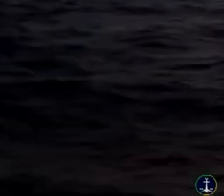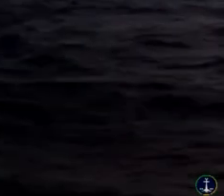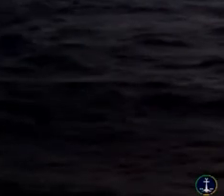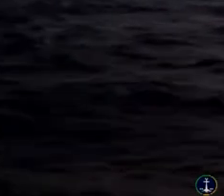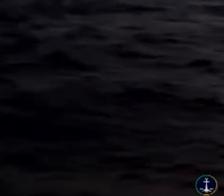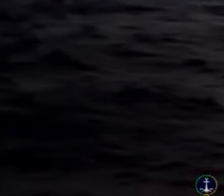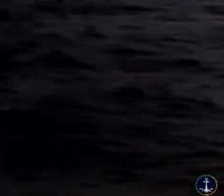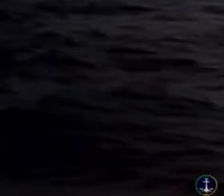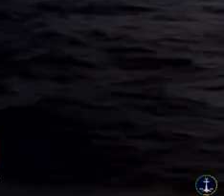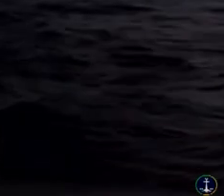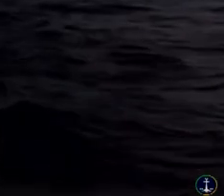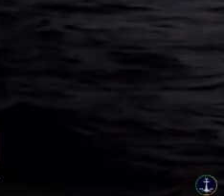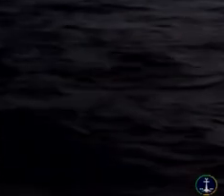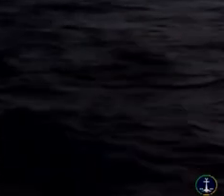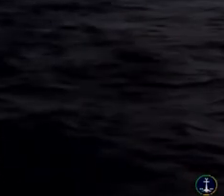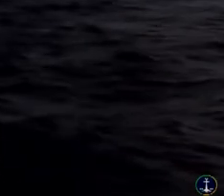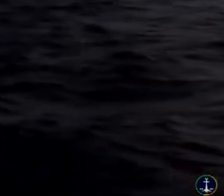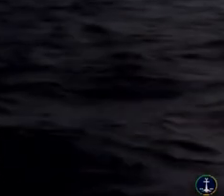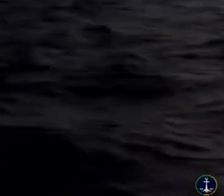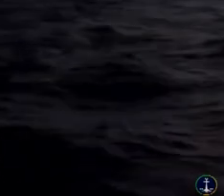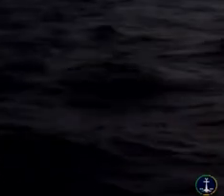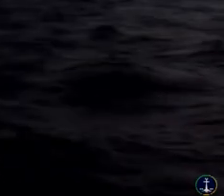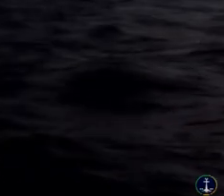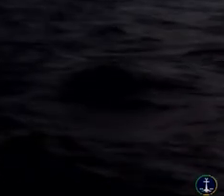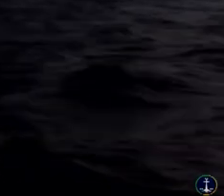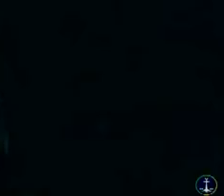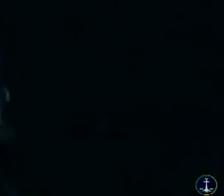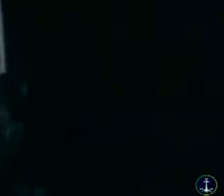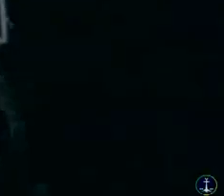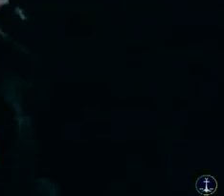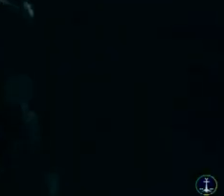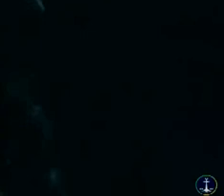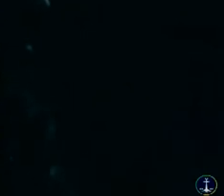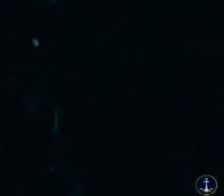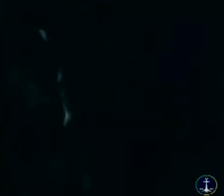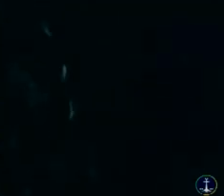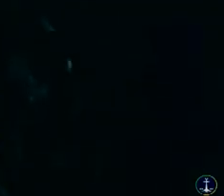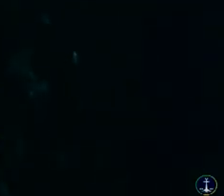os objetivos das fragatas classe Tamandaré.